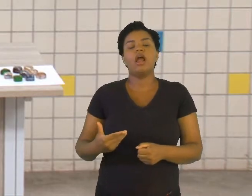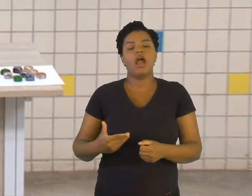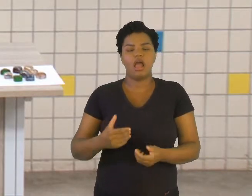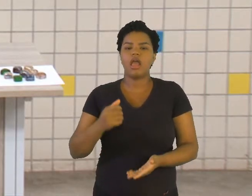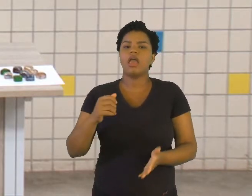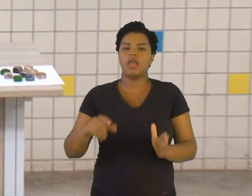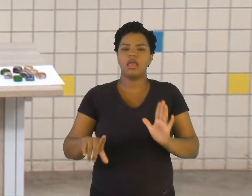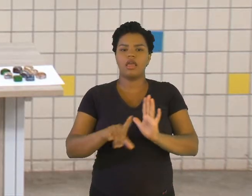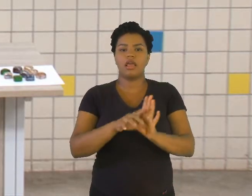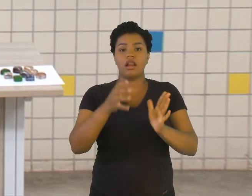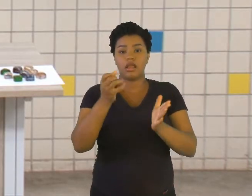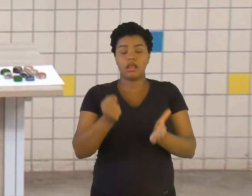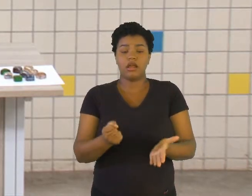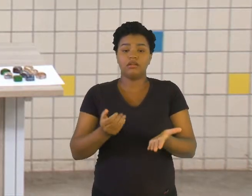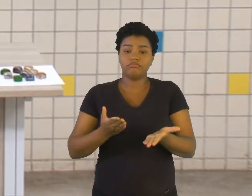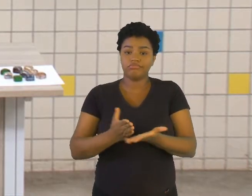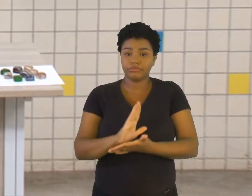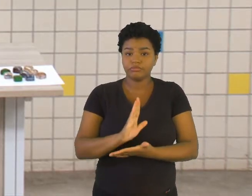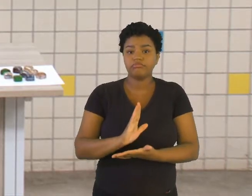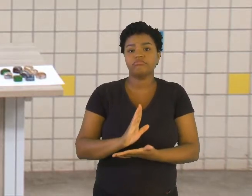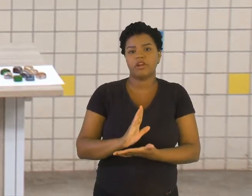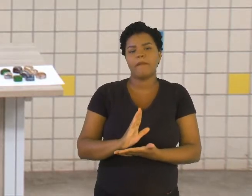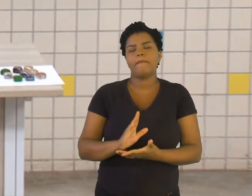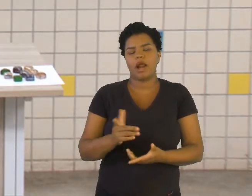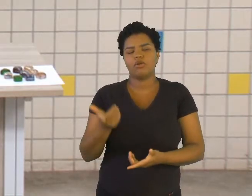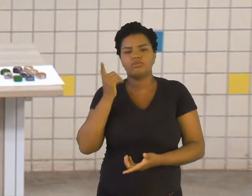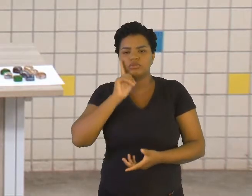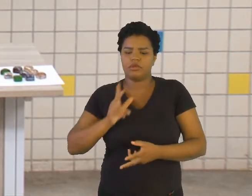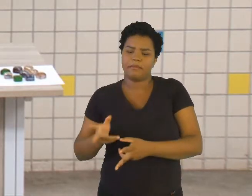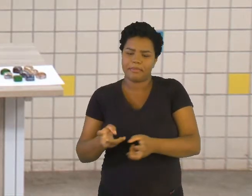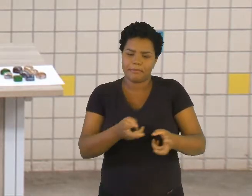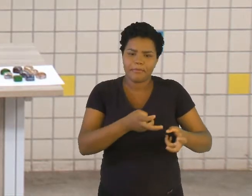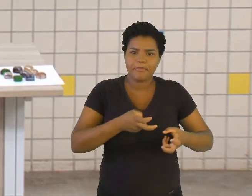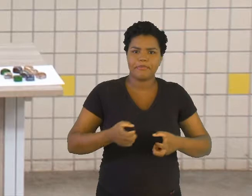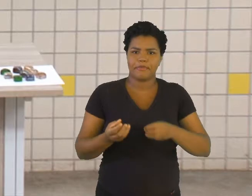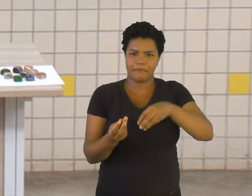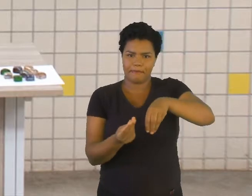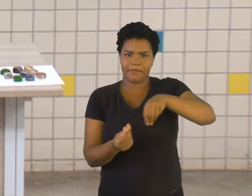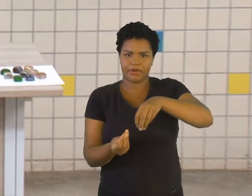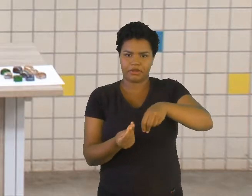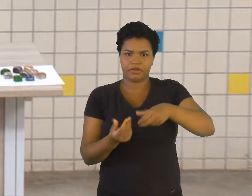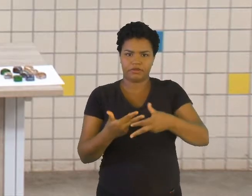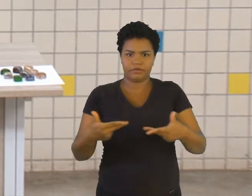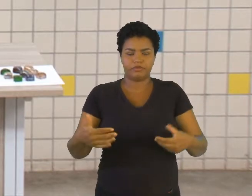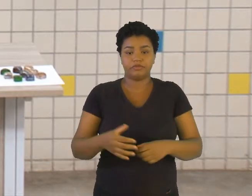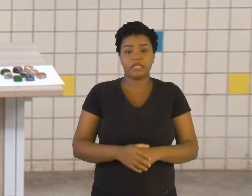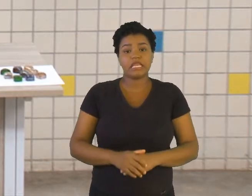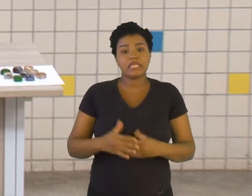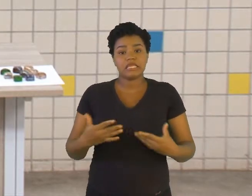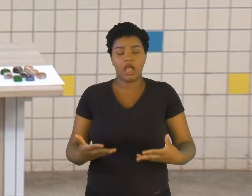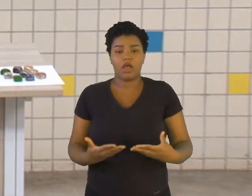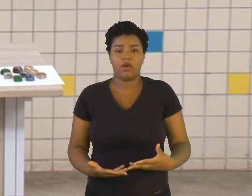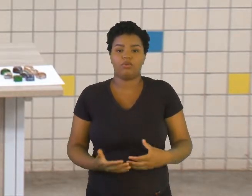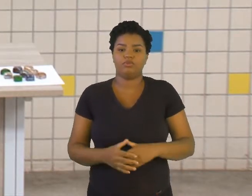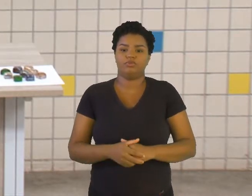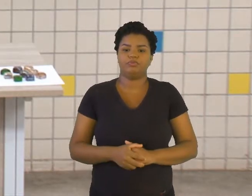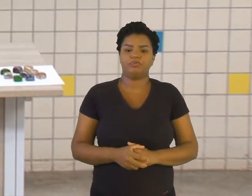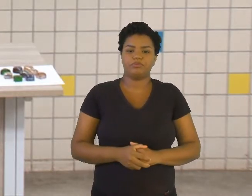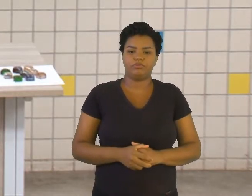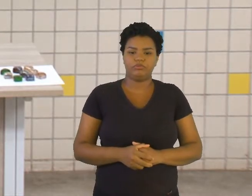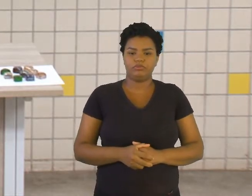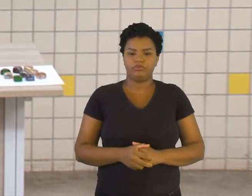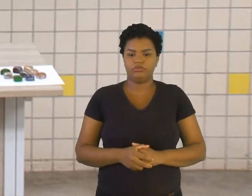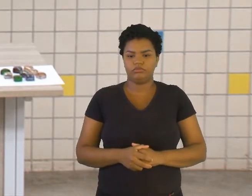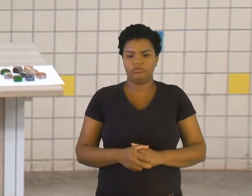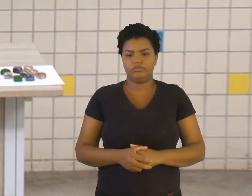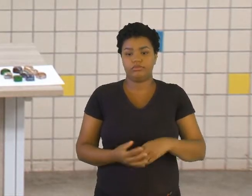a retirada desses minérios, tá? Vejamos que a mineração